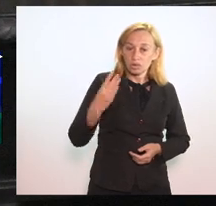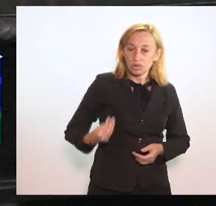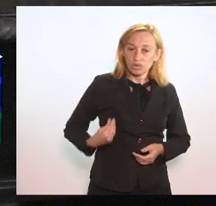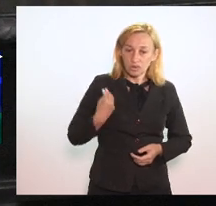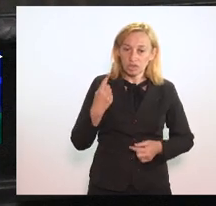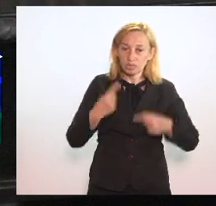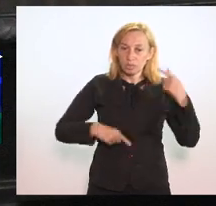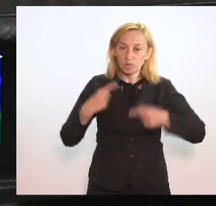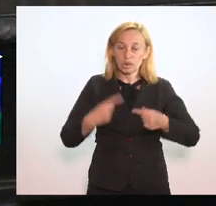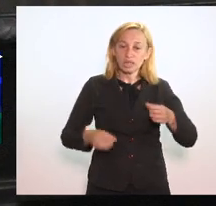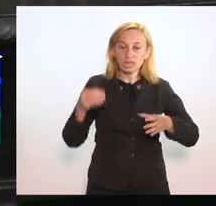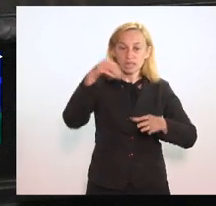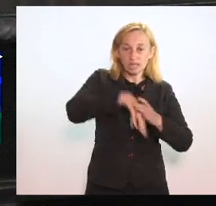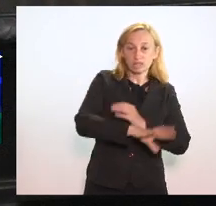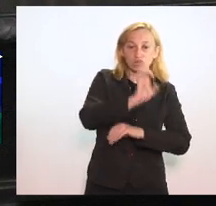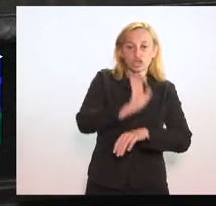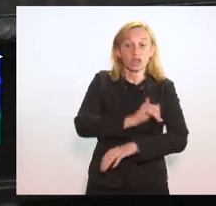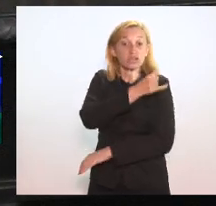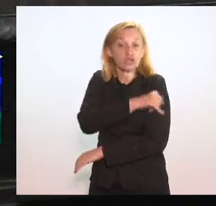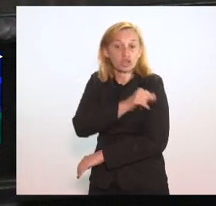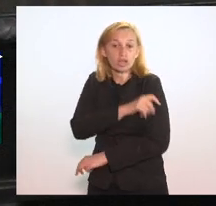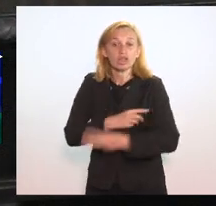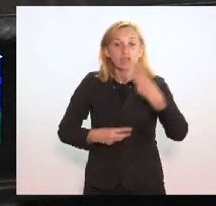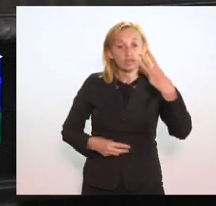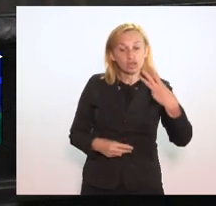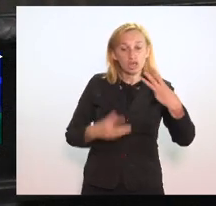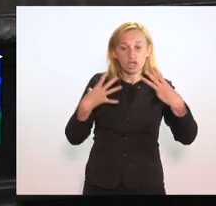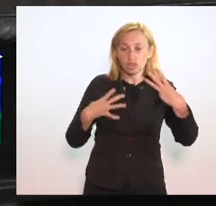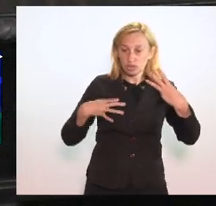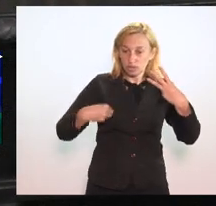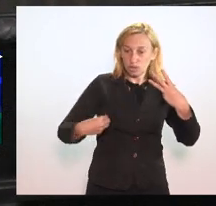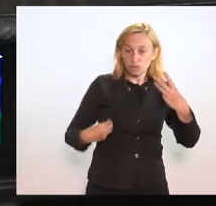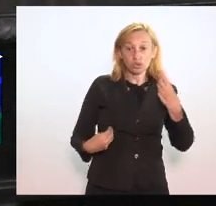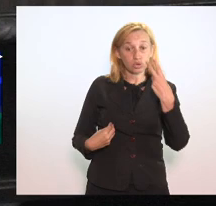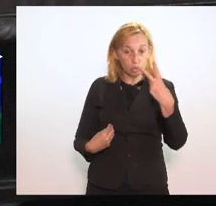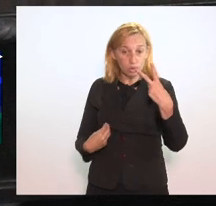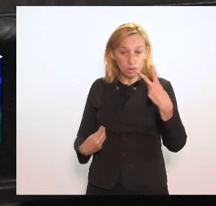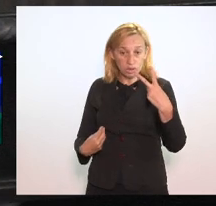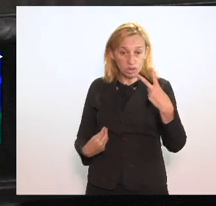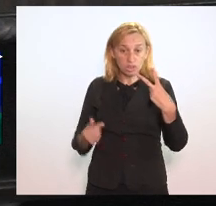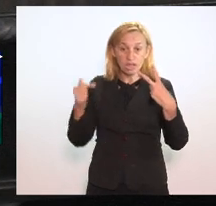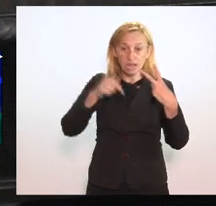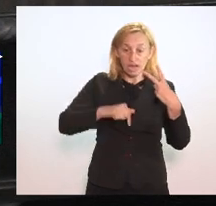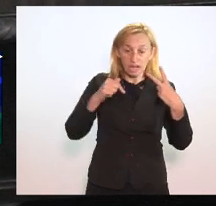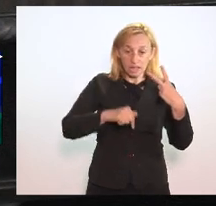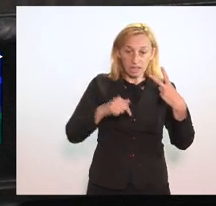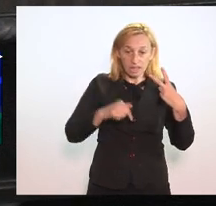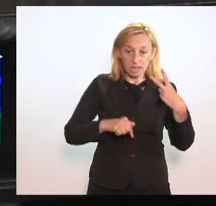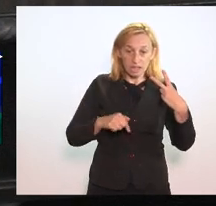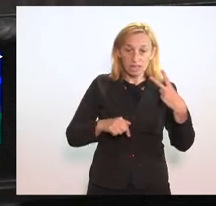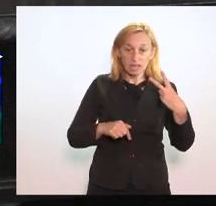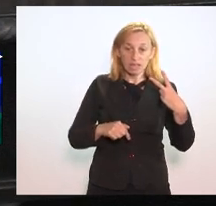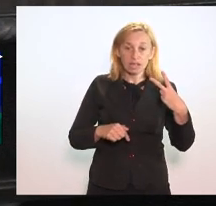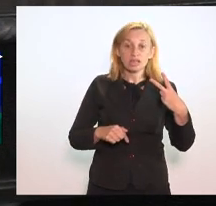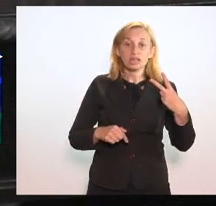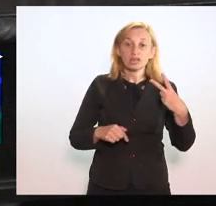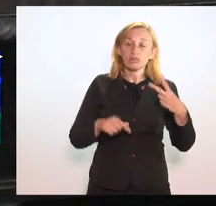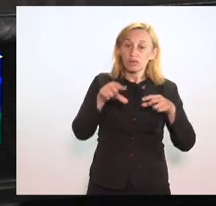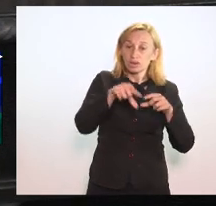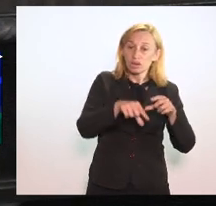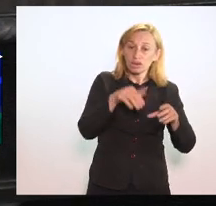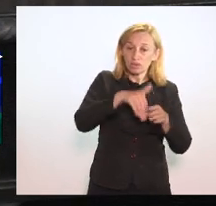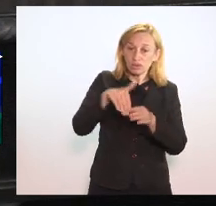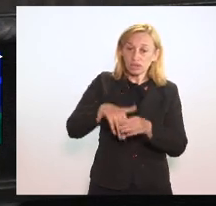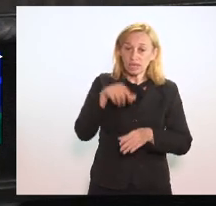seus três filhos dois dos seus três filhos que estão na vida Pública São do Estado do Rio de